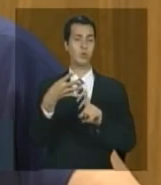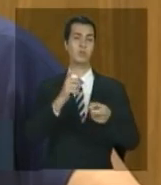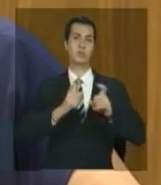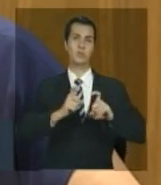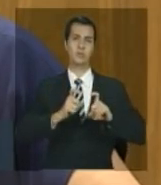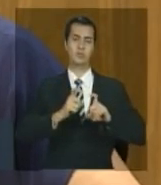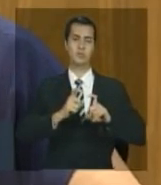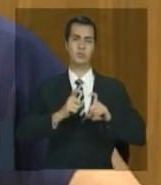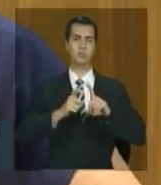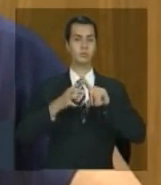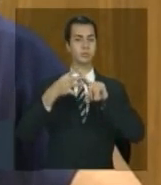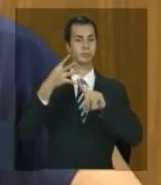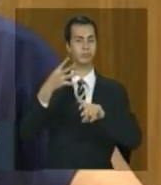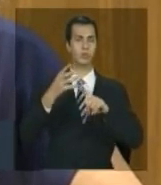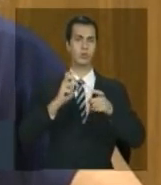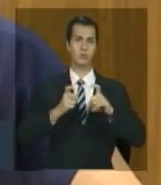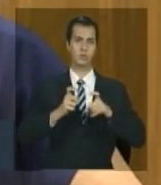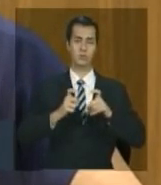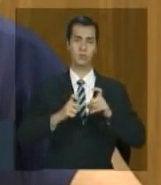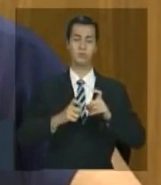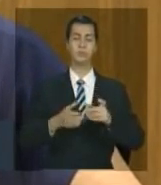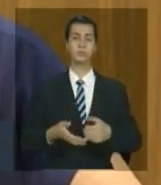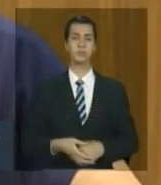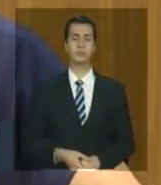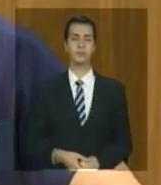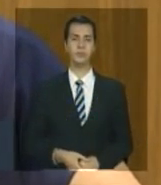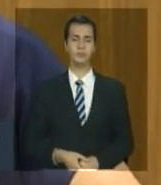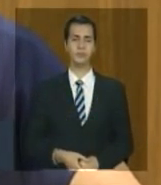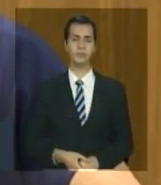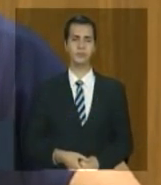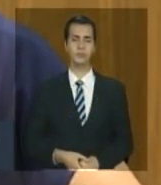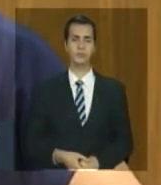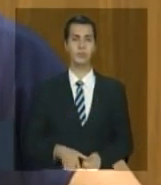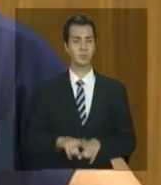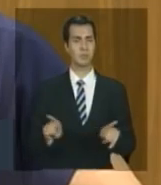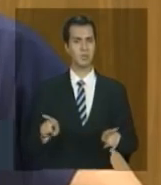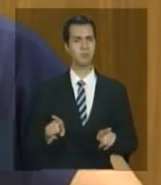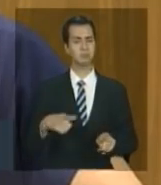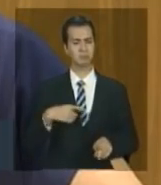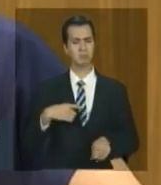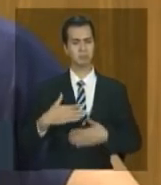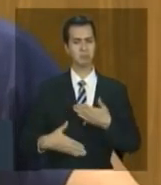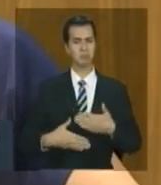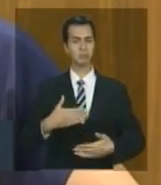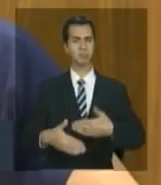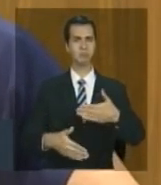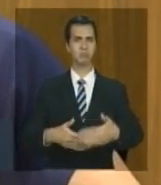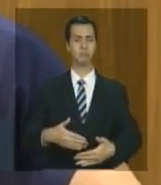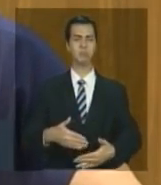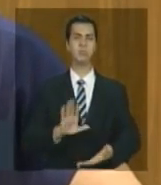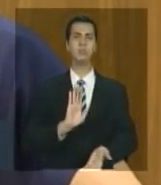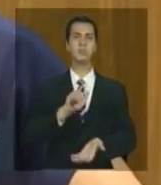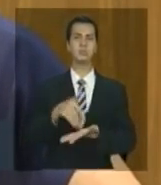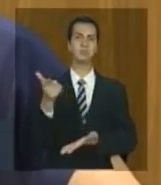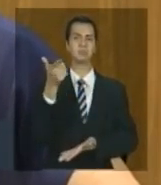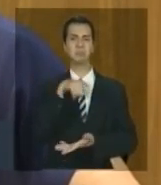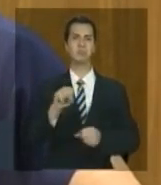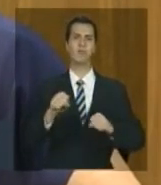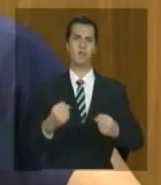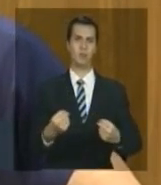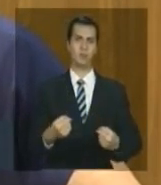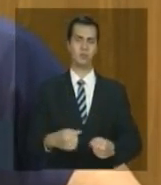a sua quarta cúpula, mas caminha muito rapidamente em direção à sua